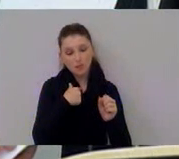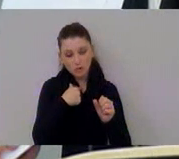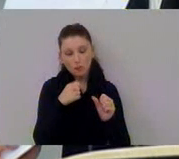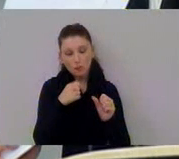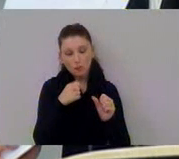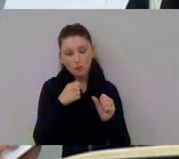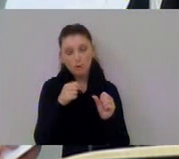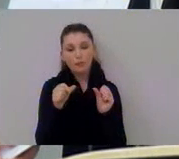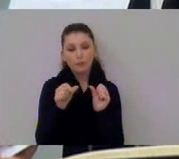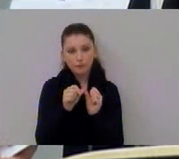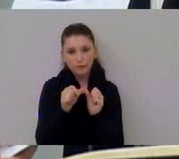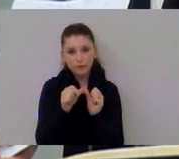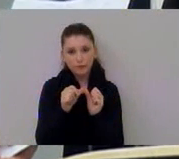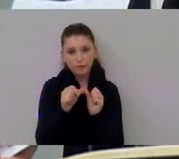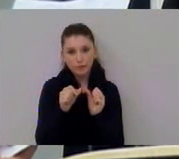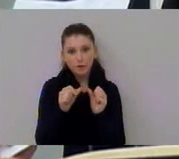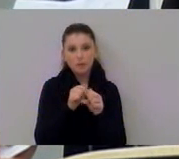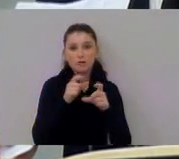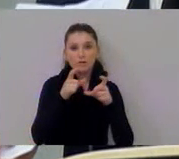e